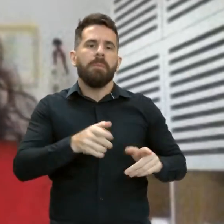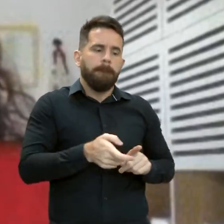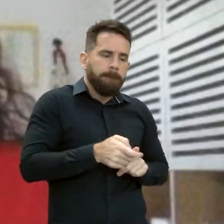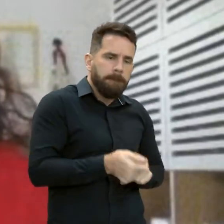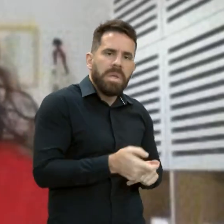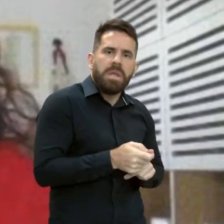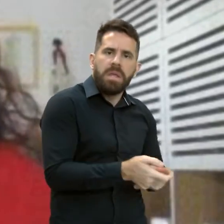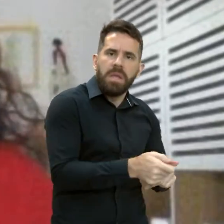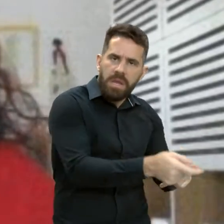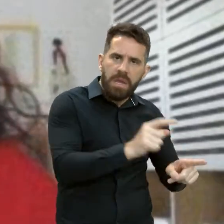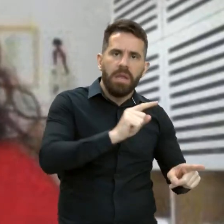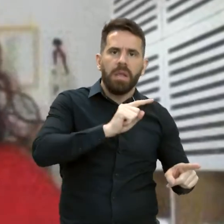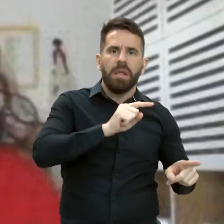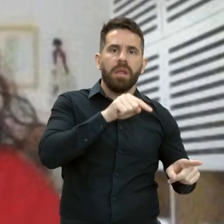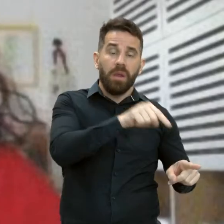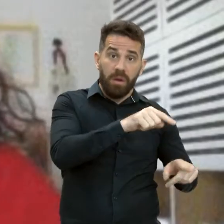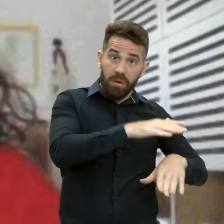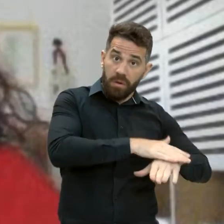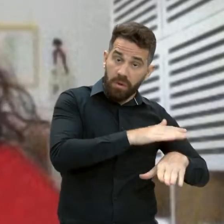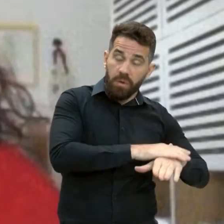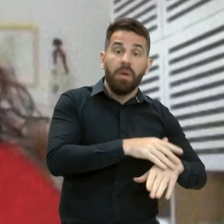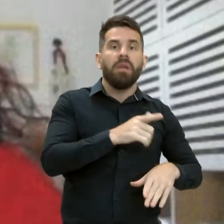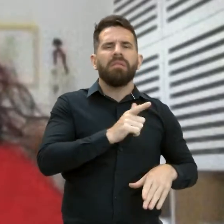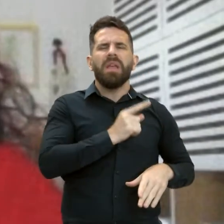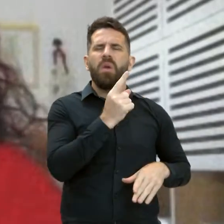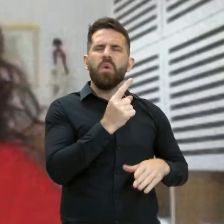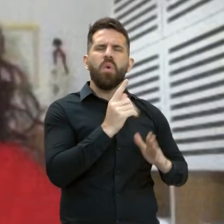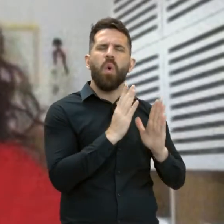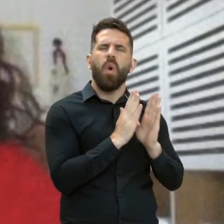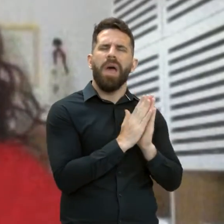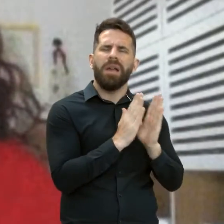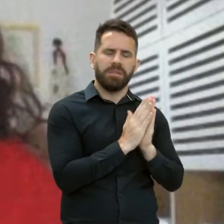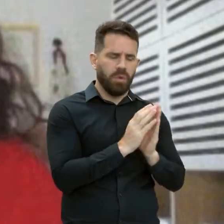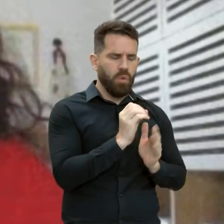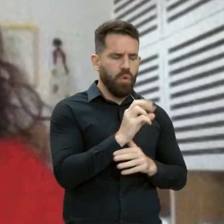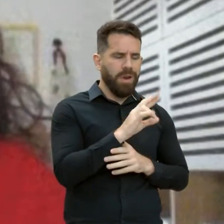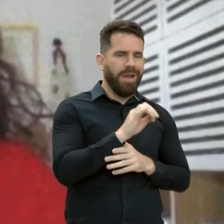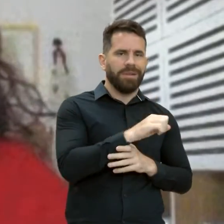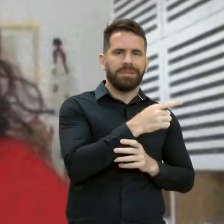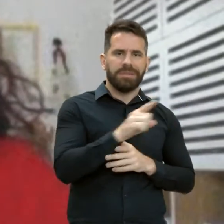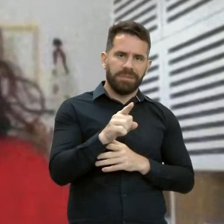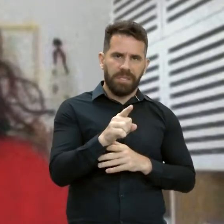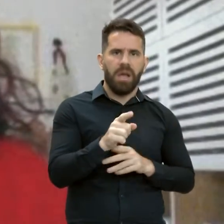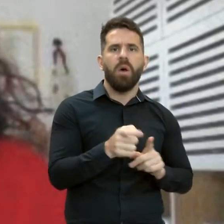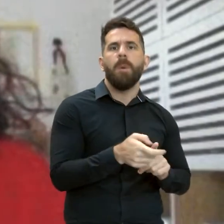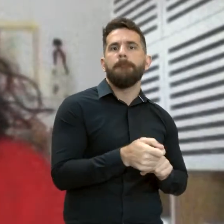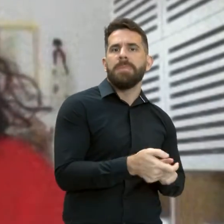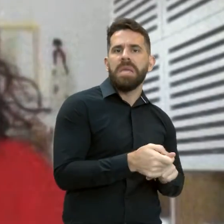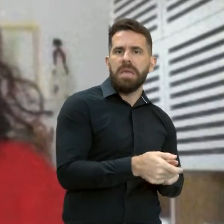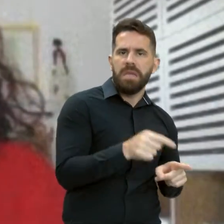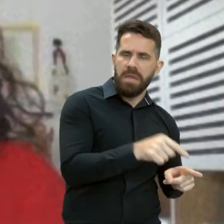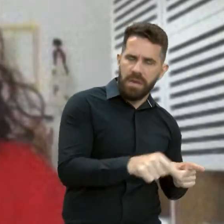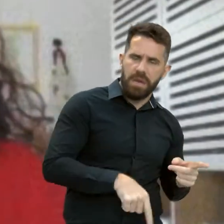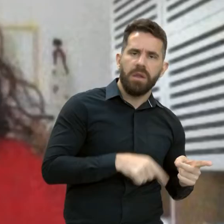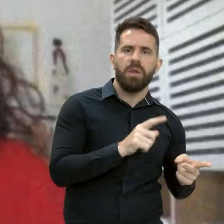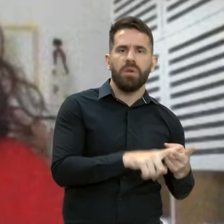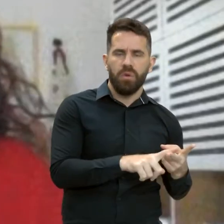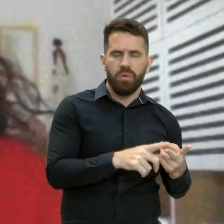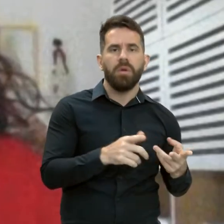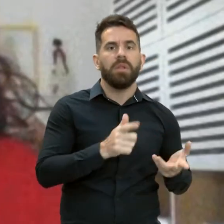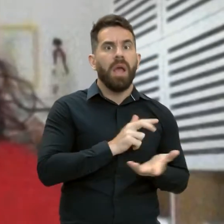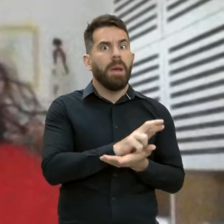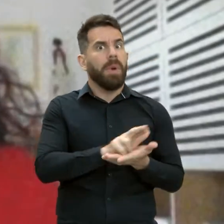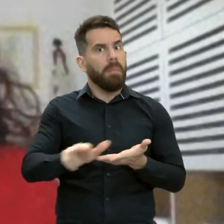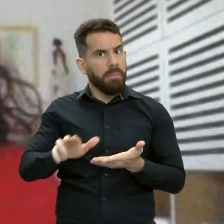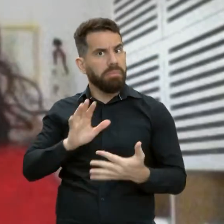dela são dedicados ao milho, que é a Oração do Milho, o Poema do Milho. E pensando nessa ligação da obra dela com